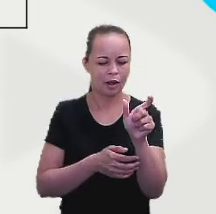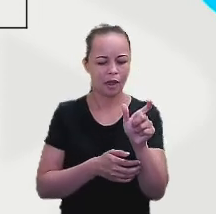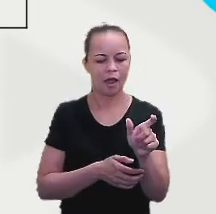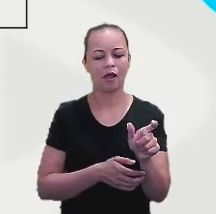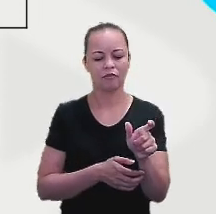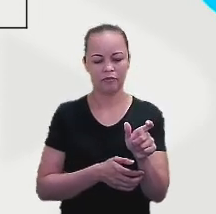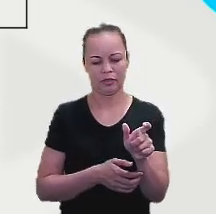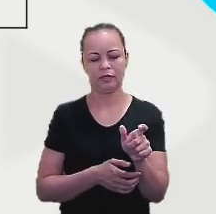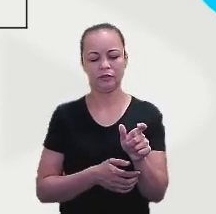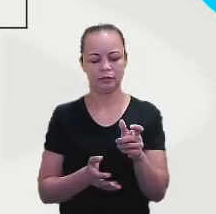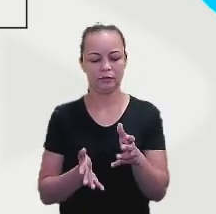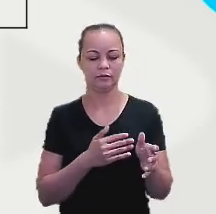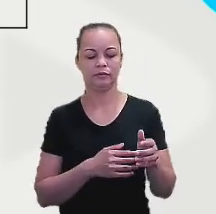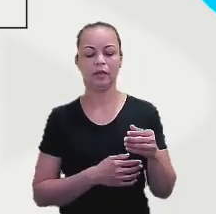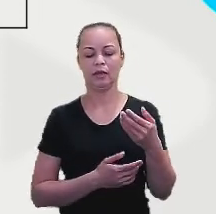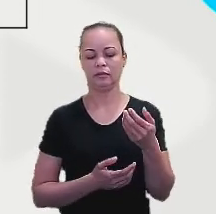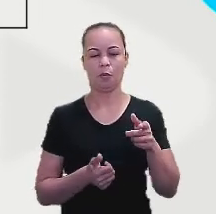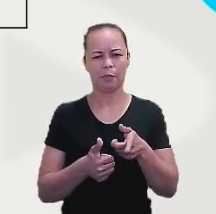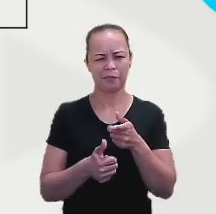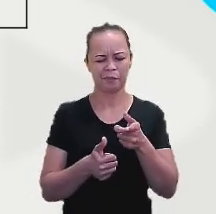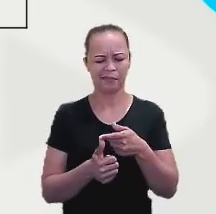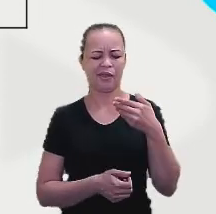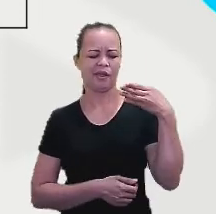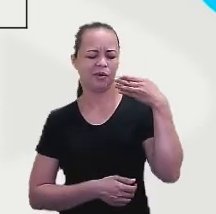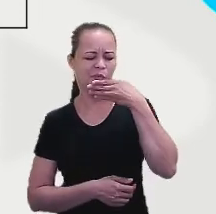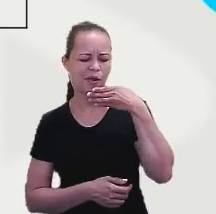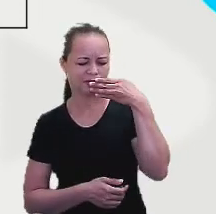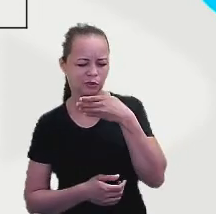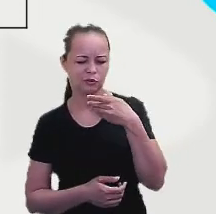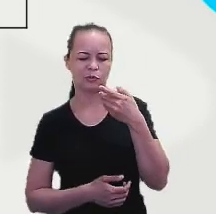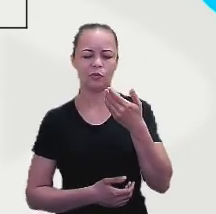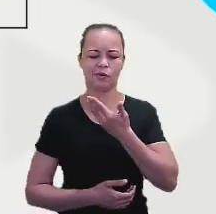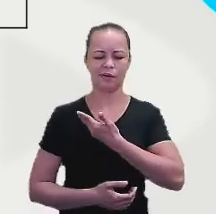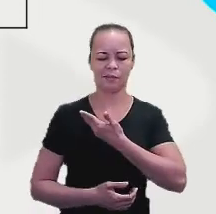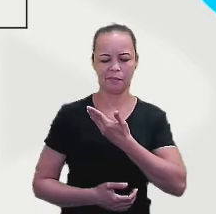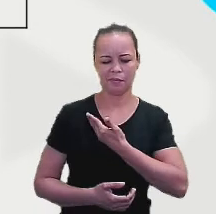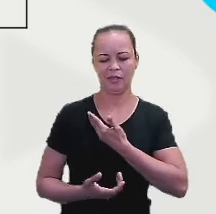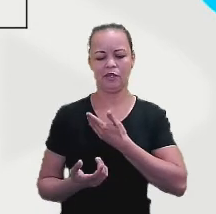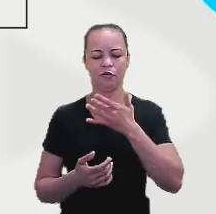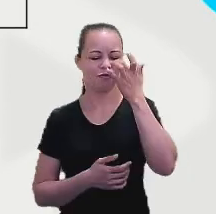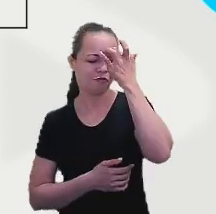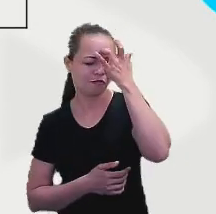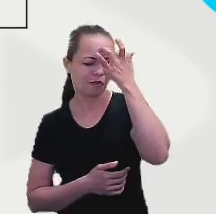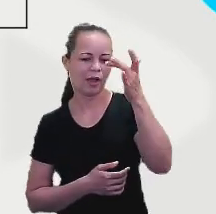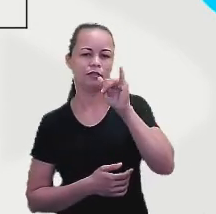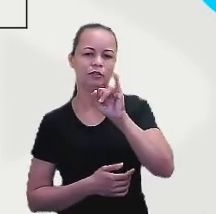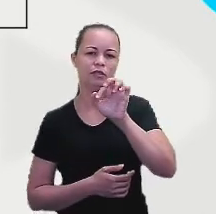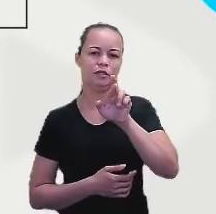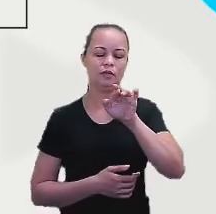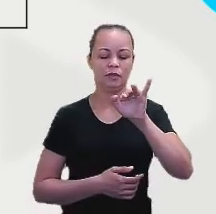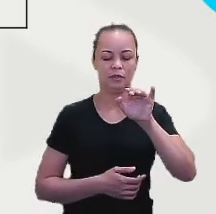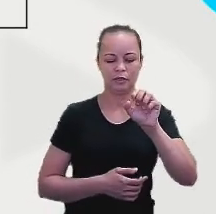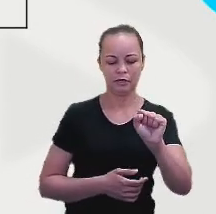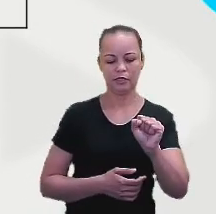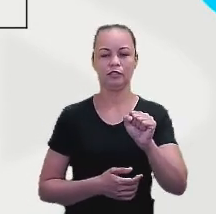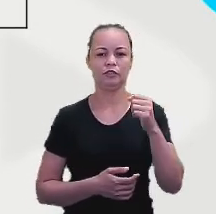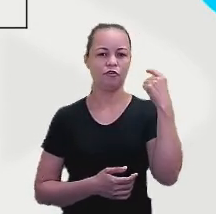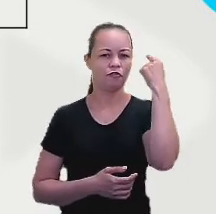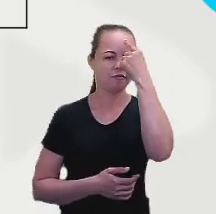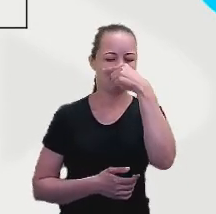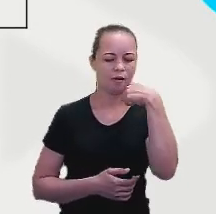amigo, fácil, face, réptil, pedaço, tênis e